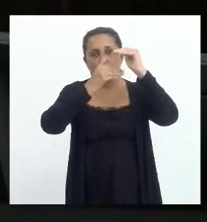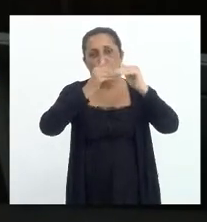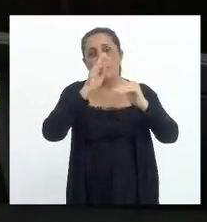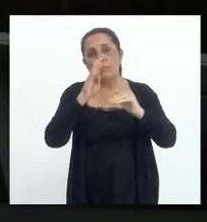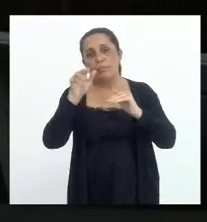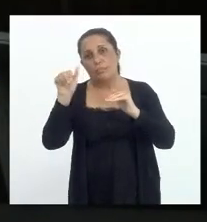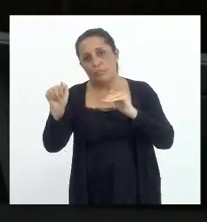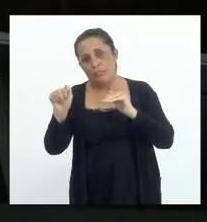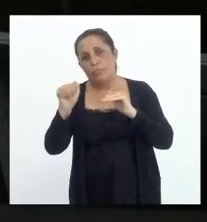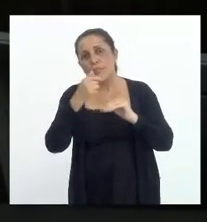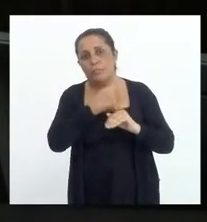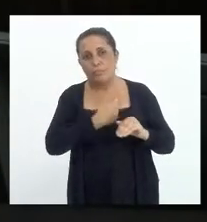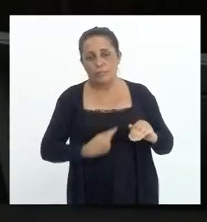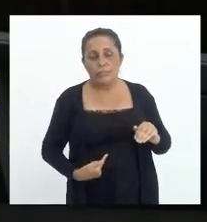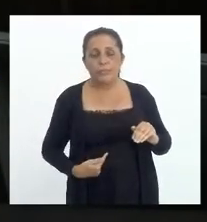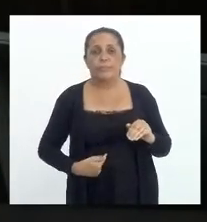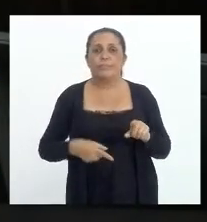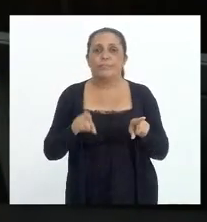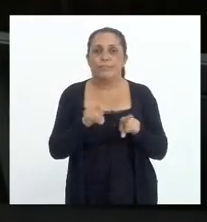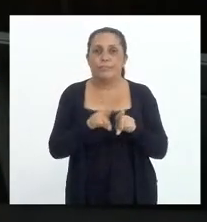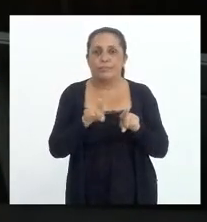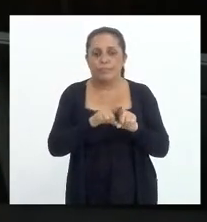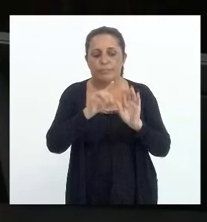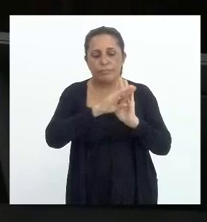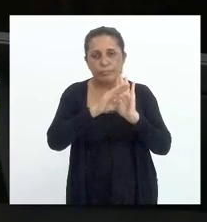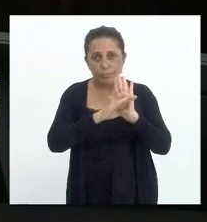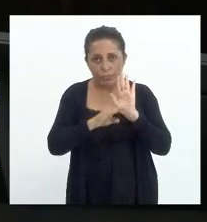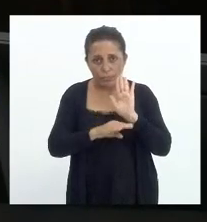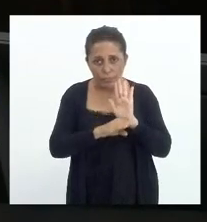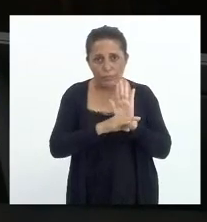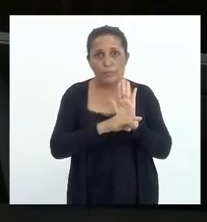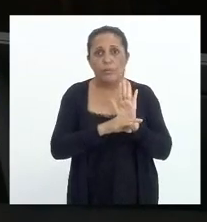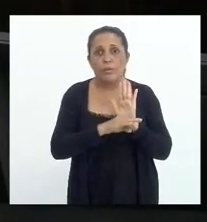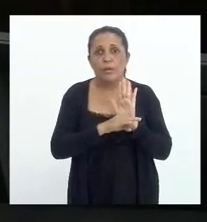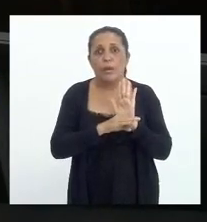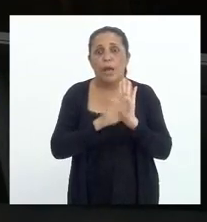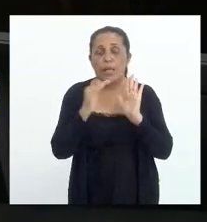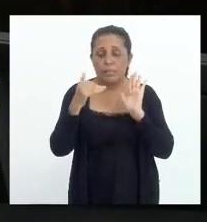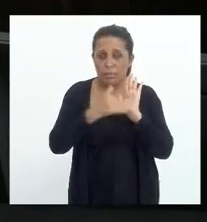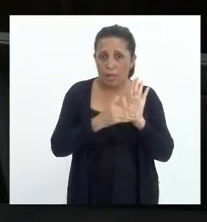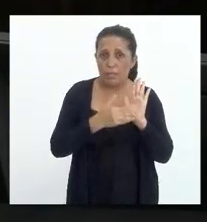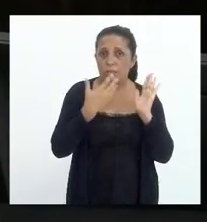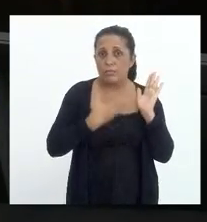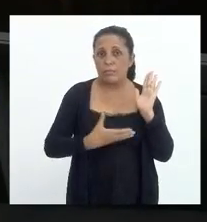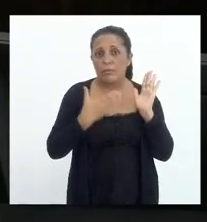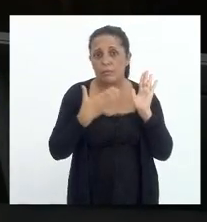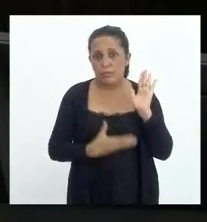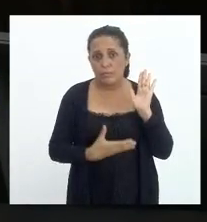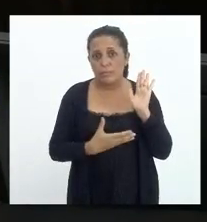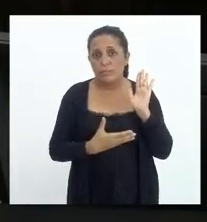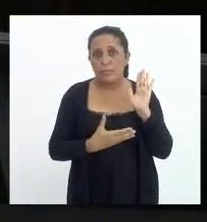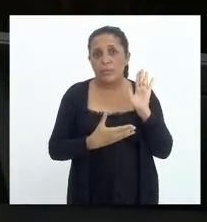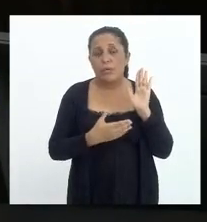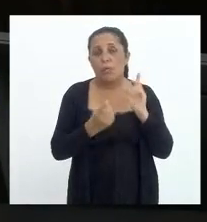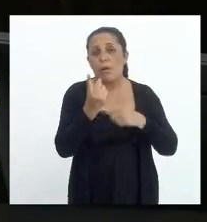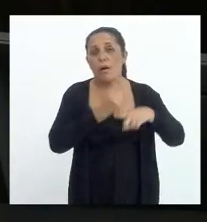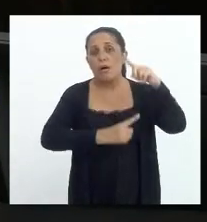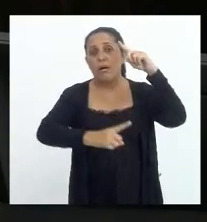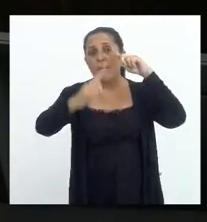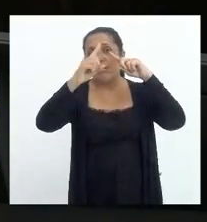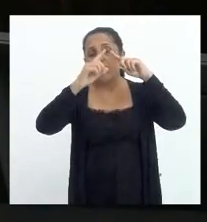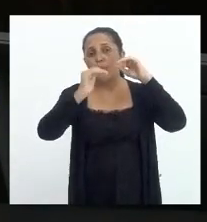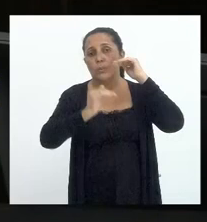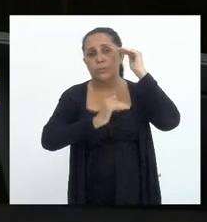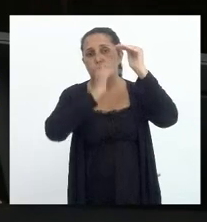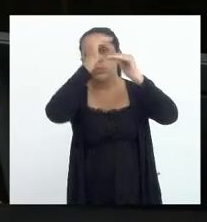que é a nossa pretensão. É um programa que a CEPLAG deve lançar até o final do ano, chamado Avança Rio,